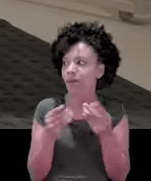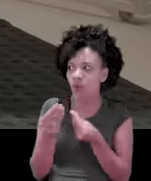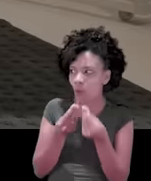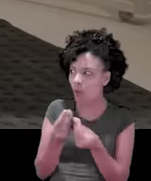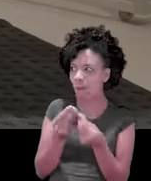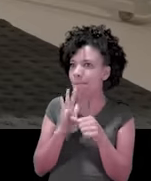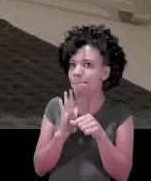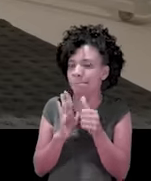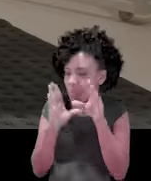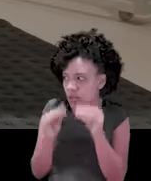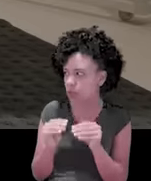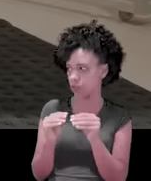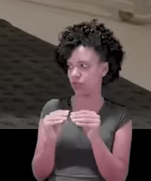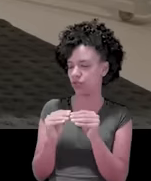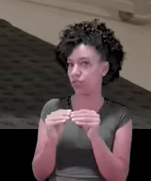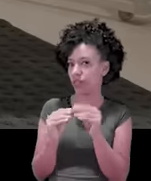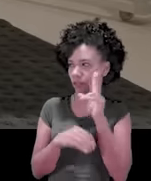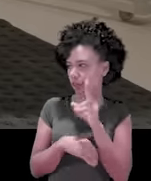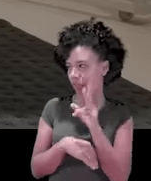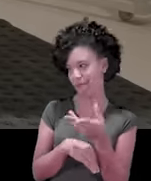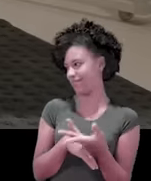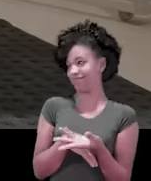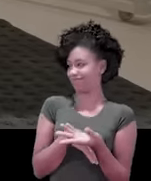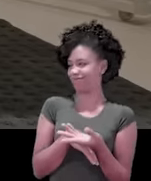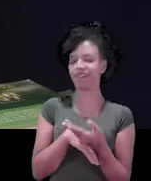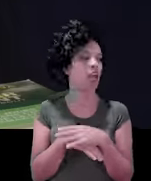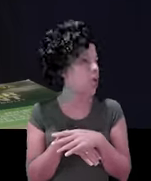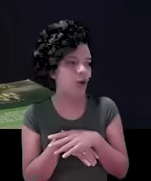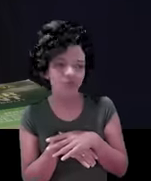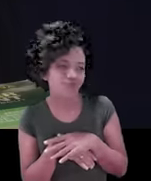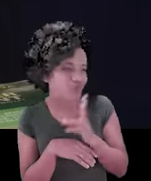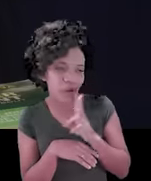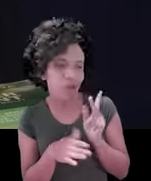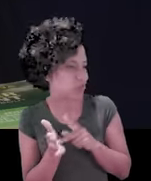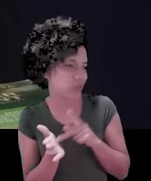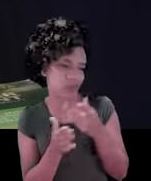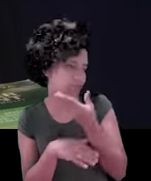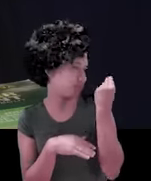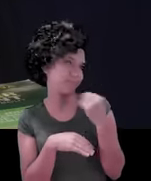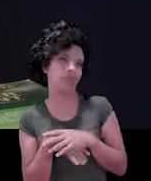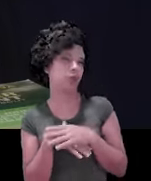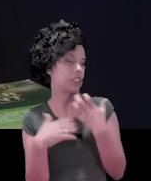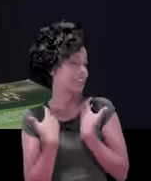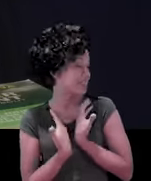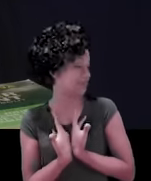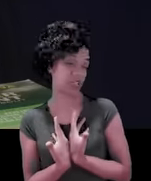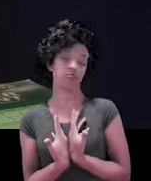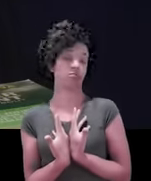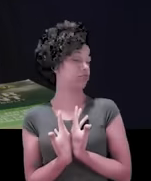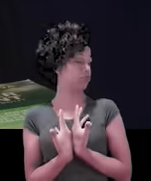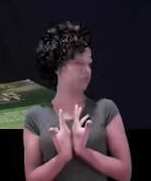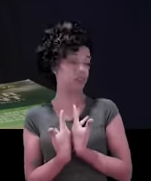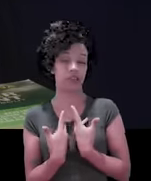é a primeira noite mesmo você não lembrando Então não é essa não lembro de verdade não lembro muito que eu tava tava muito muito muito cansado